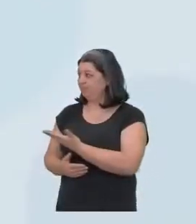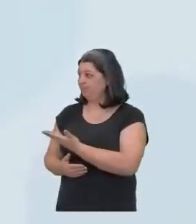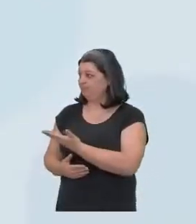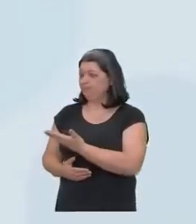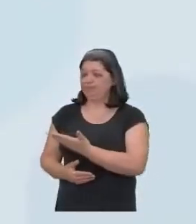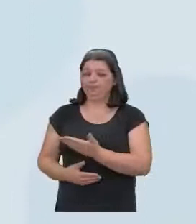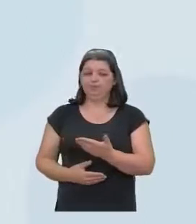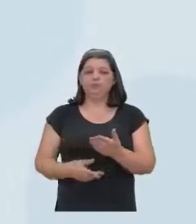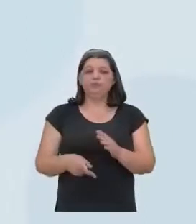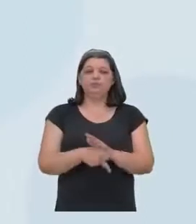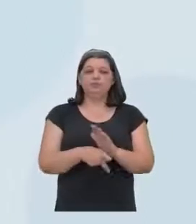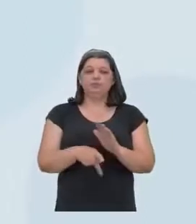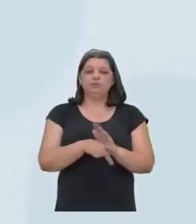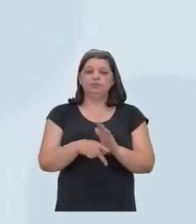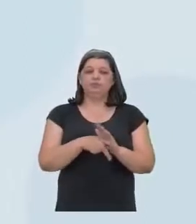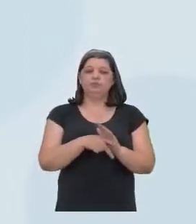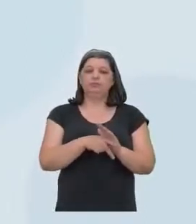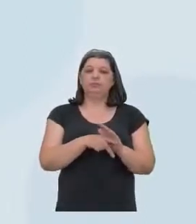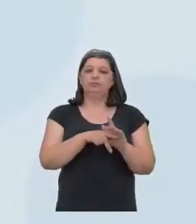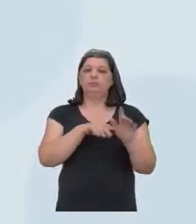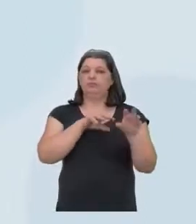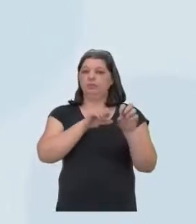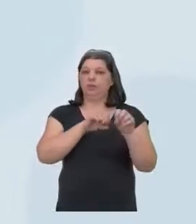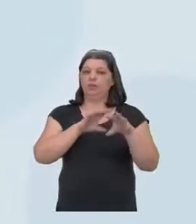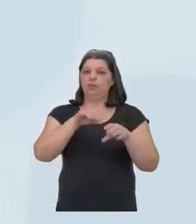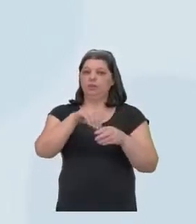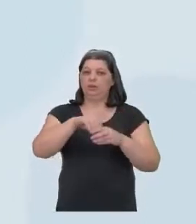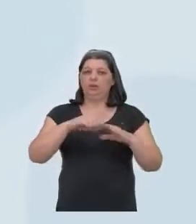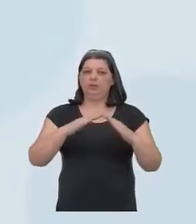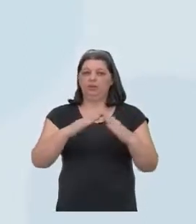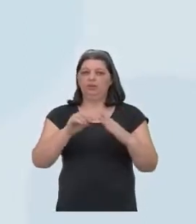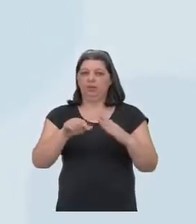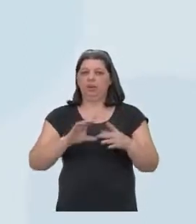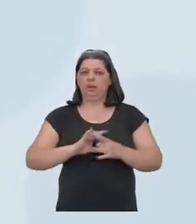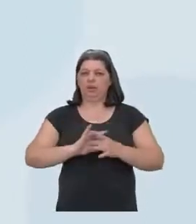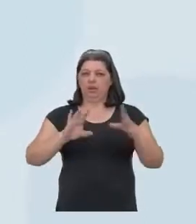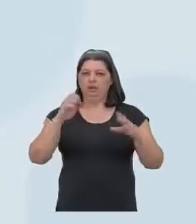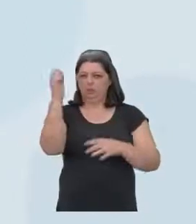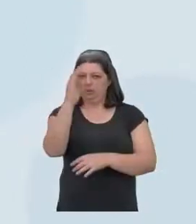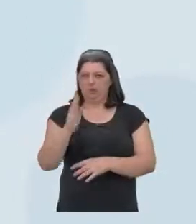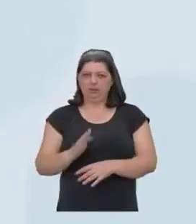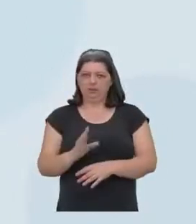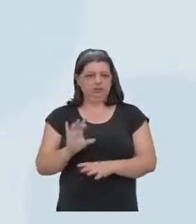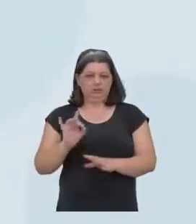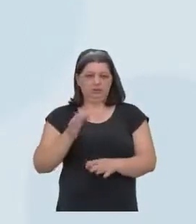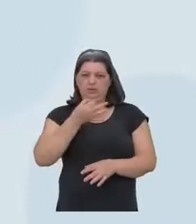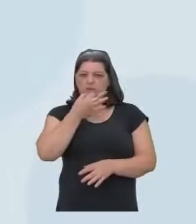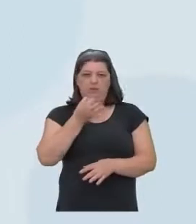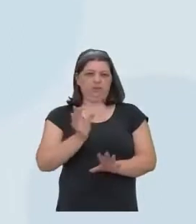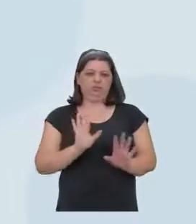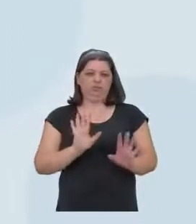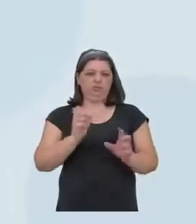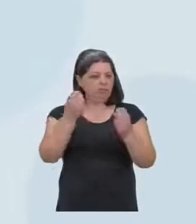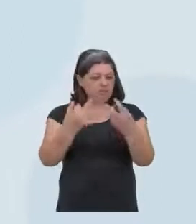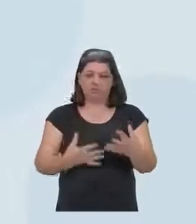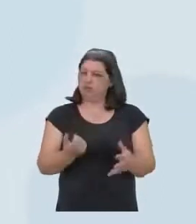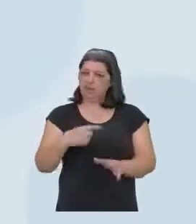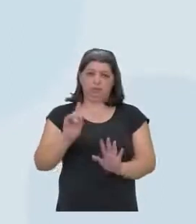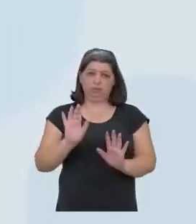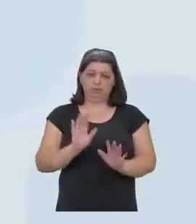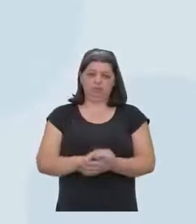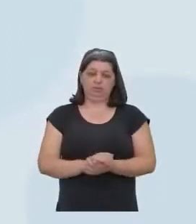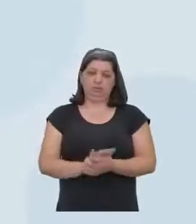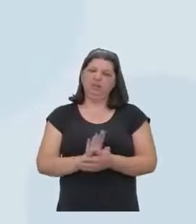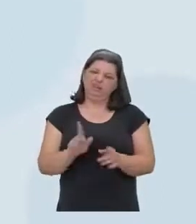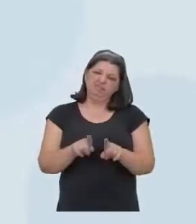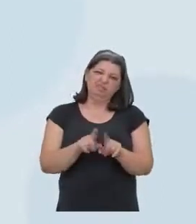Homeschooling, educação domiciliar, deveria ser permitida no Brasil? Aí eu quero só a opinião, não quero nem o argumento agora. Mas se argumentar tá valendo também,